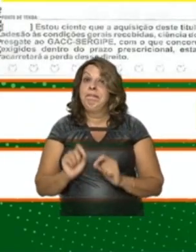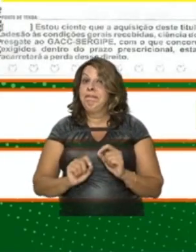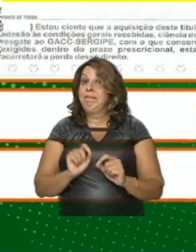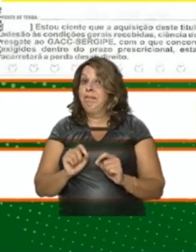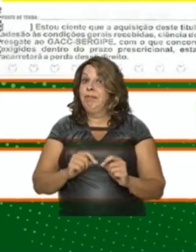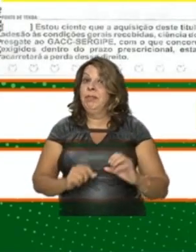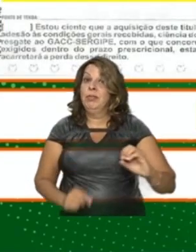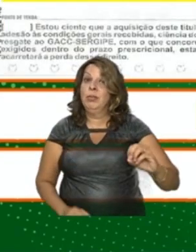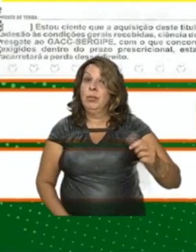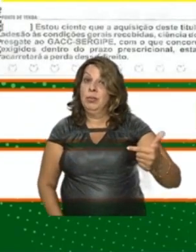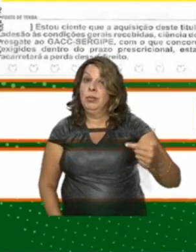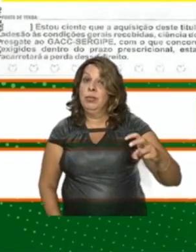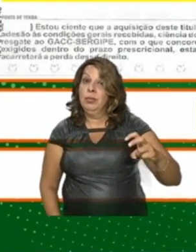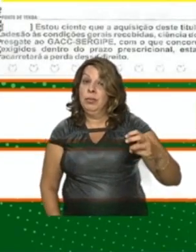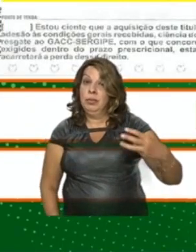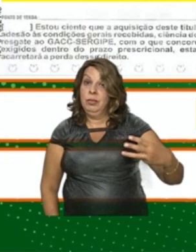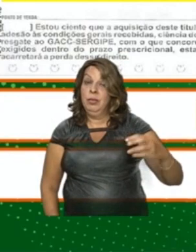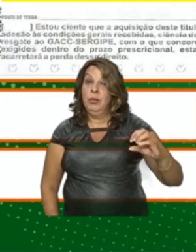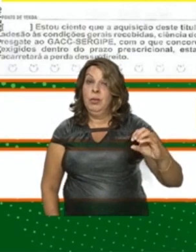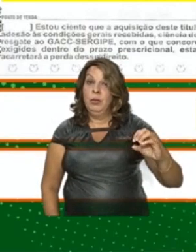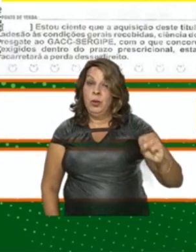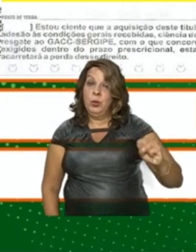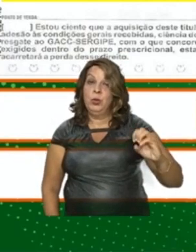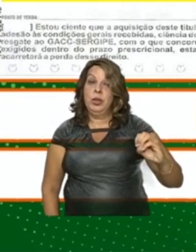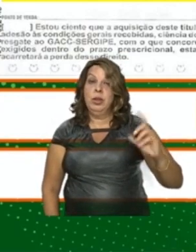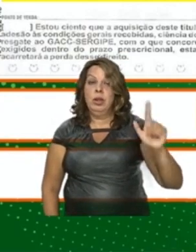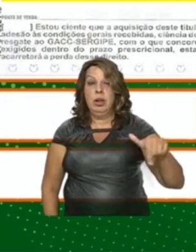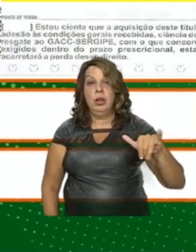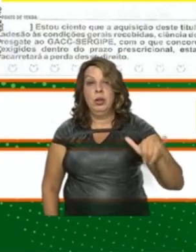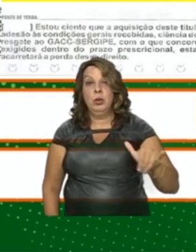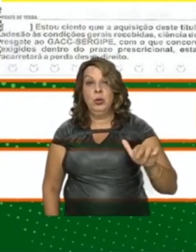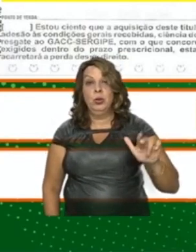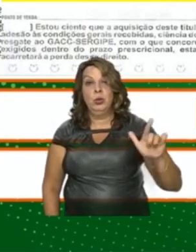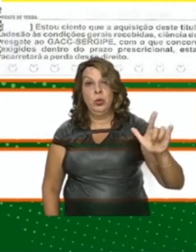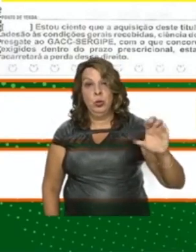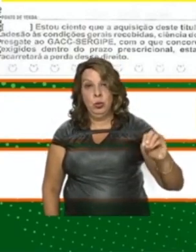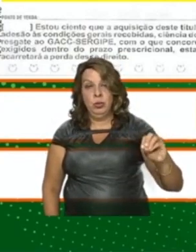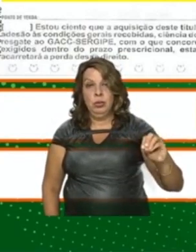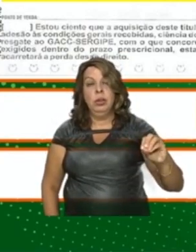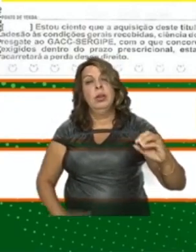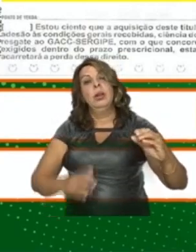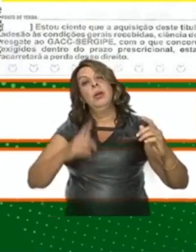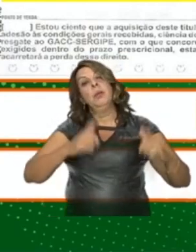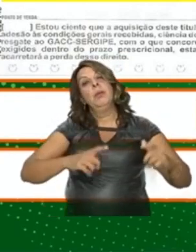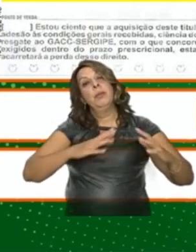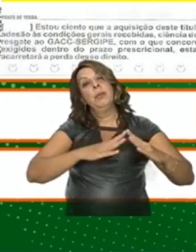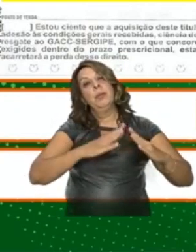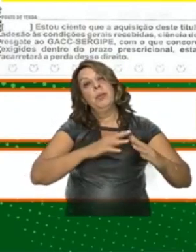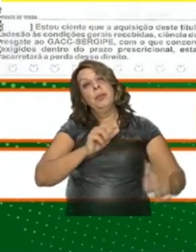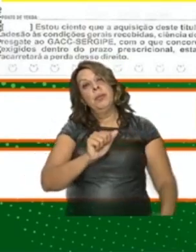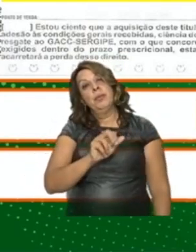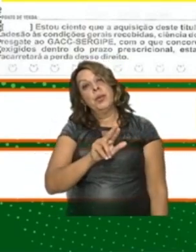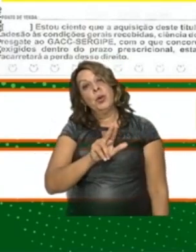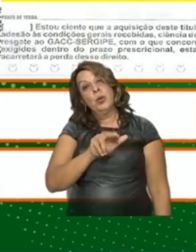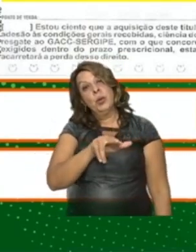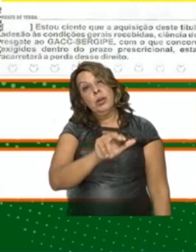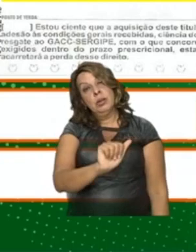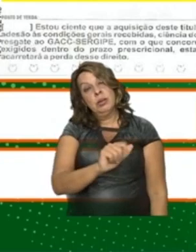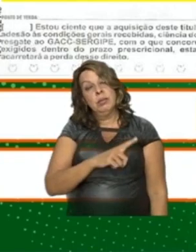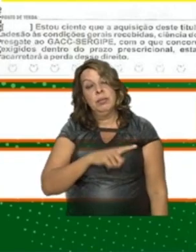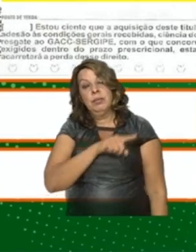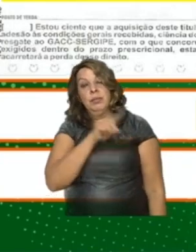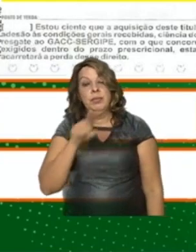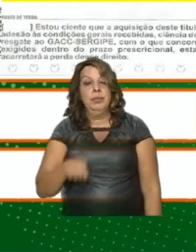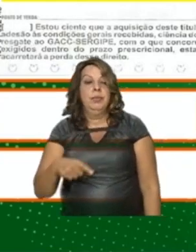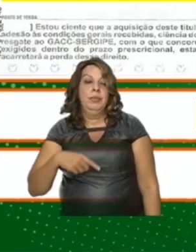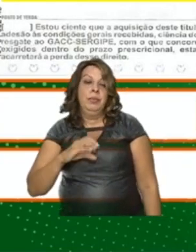também 025380, Júlio César, bairro Aruana, regional Atalaia, R$500. E